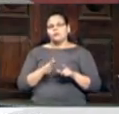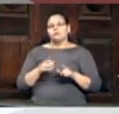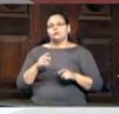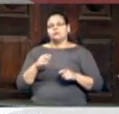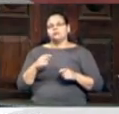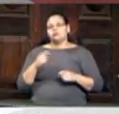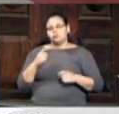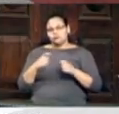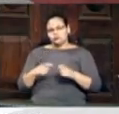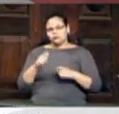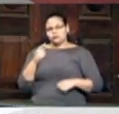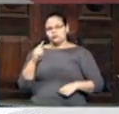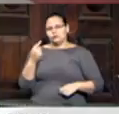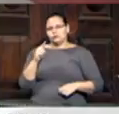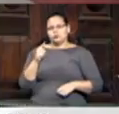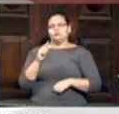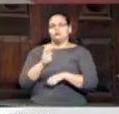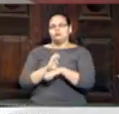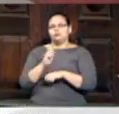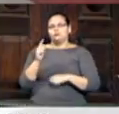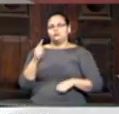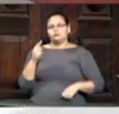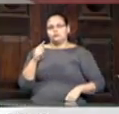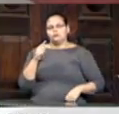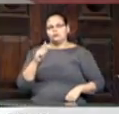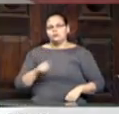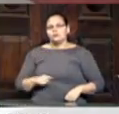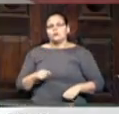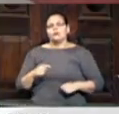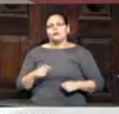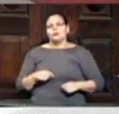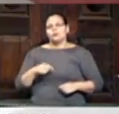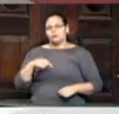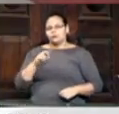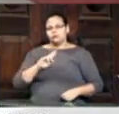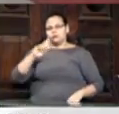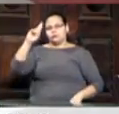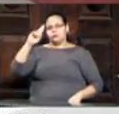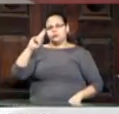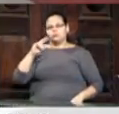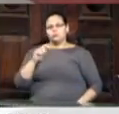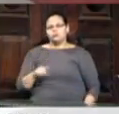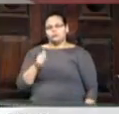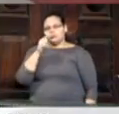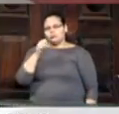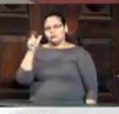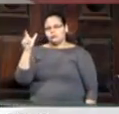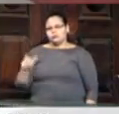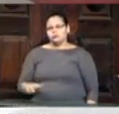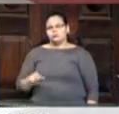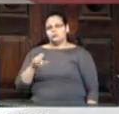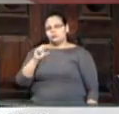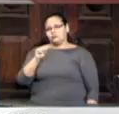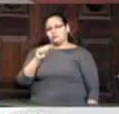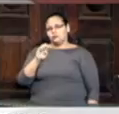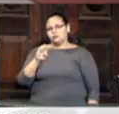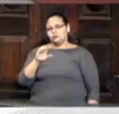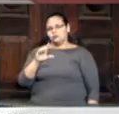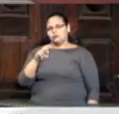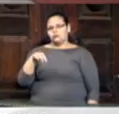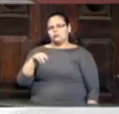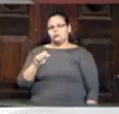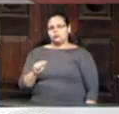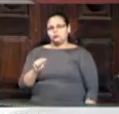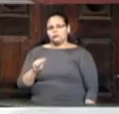eleita representante das 22 Academias de Letras dos Estados, a senhora Leda Selma.